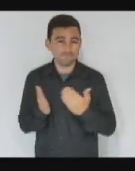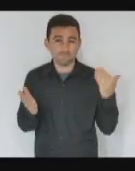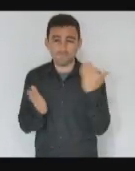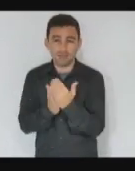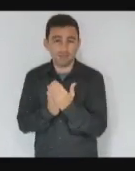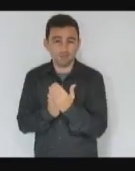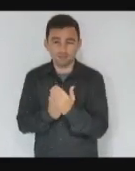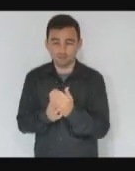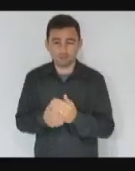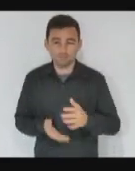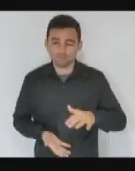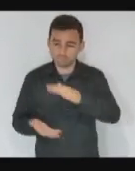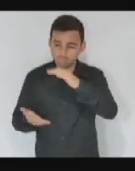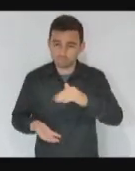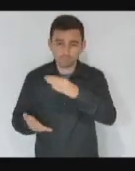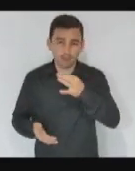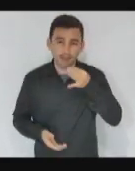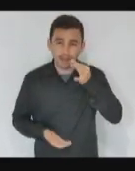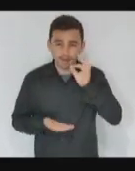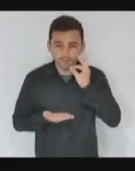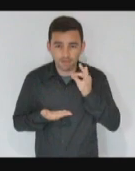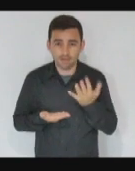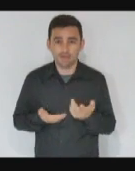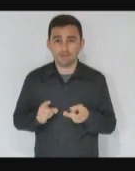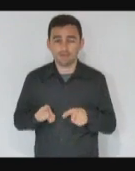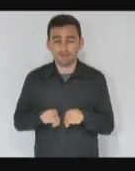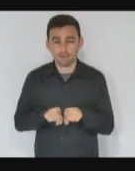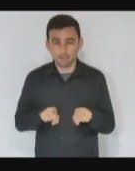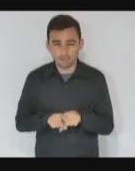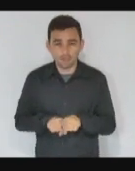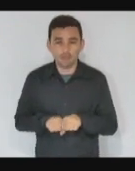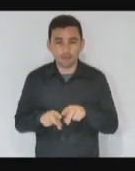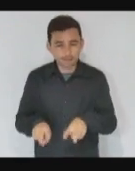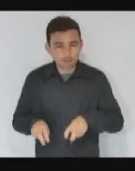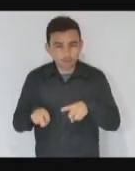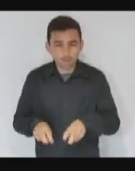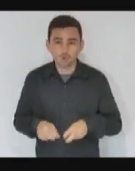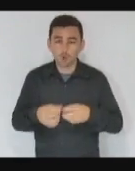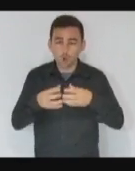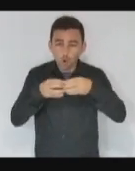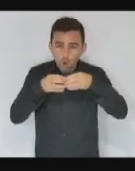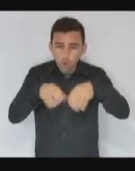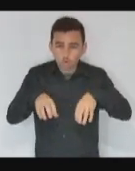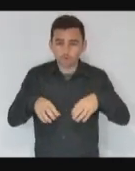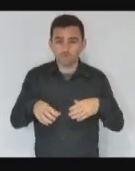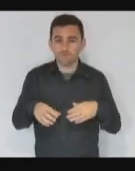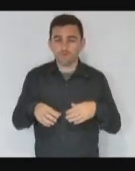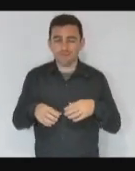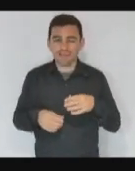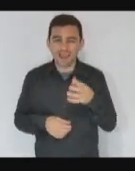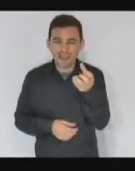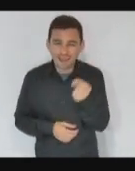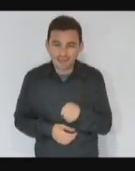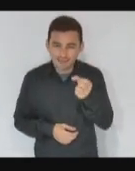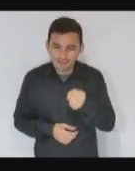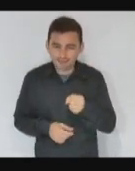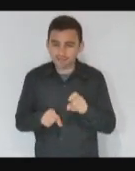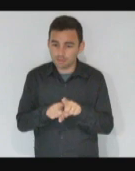uma boa notícia, aliás, também os ovos e o leite tiveram bons resultados na